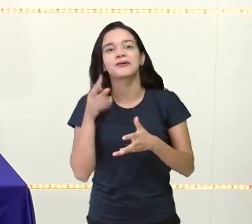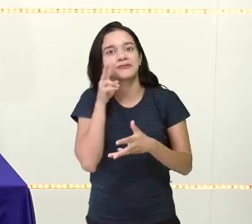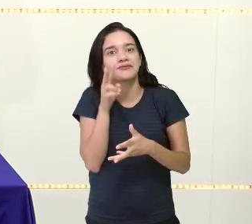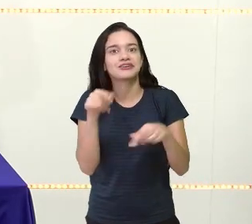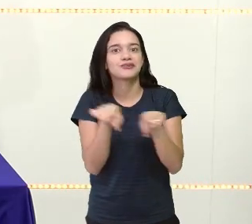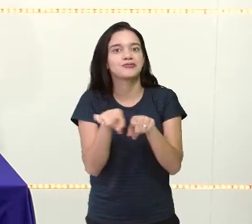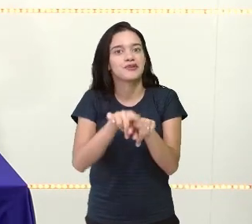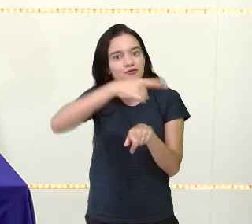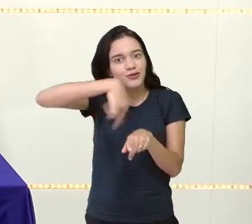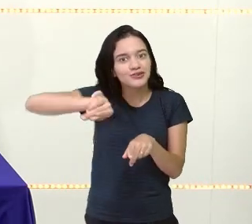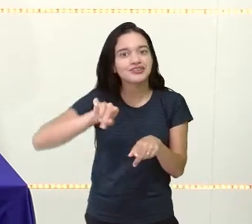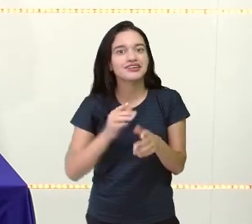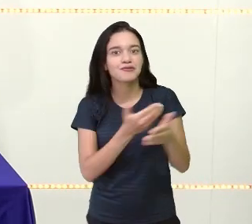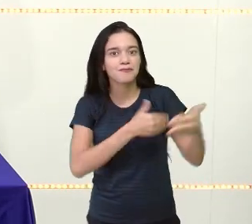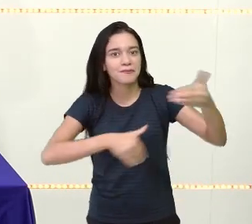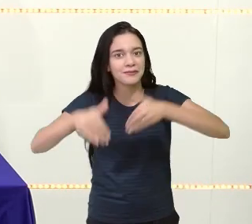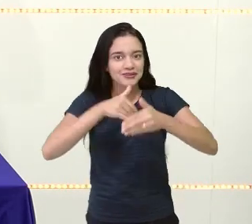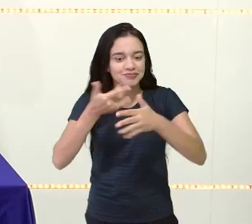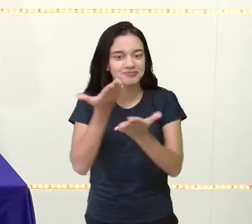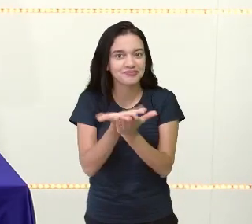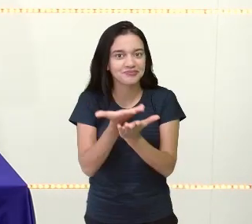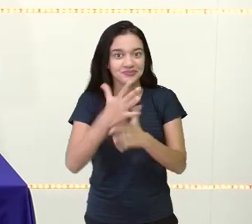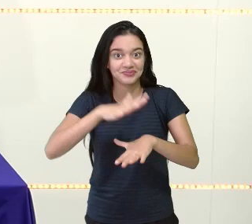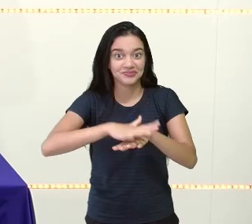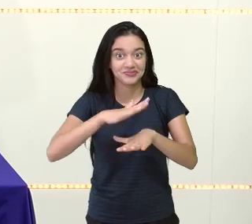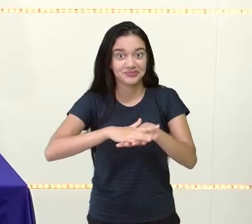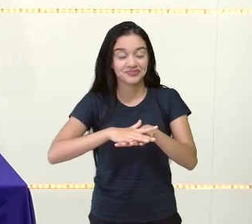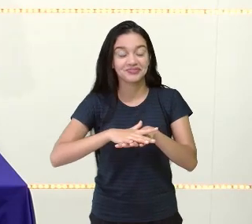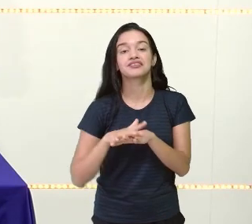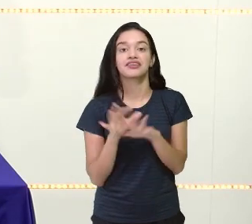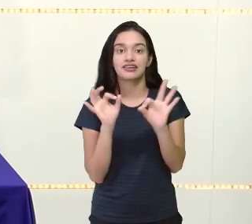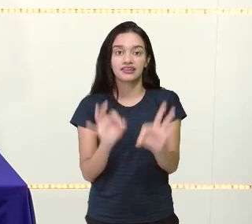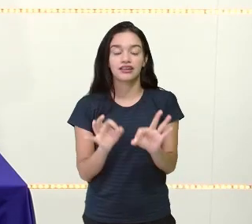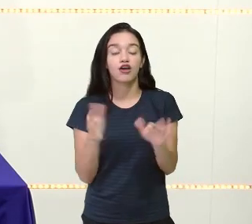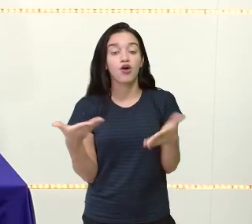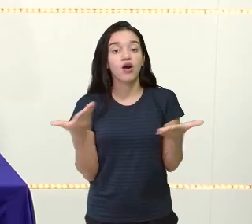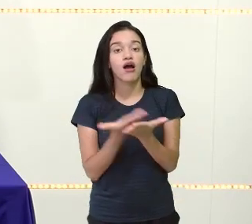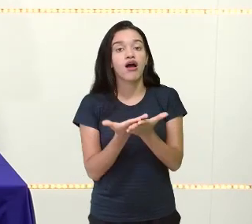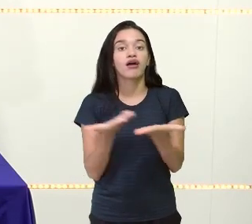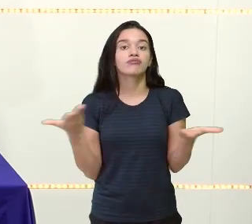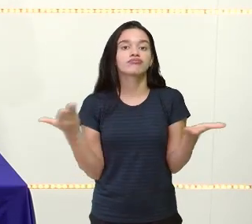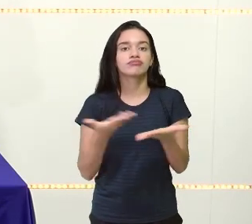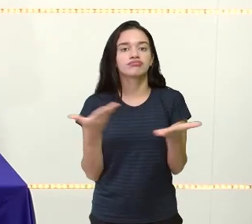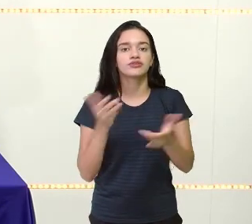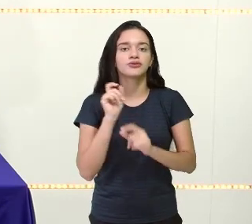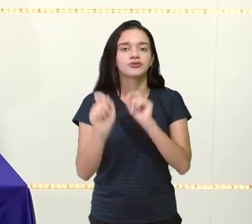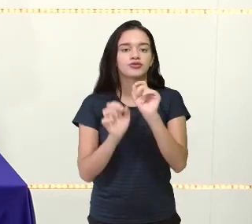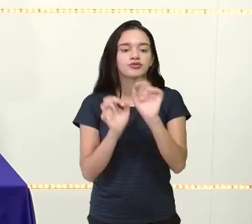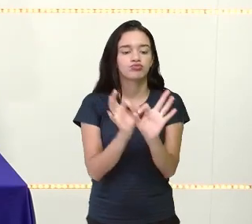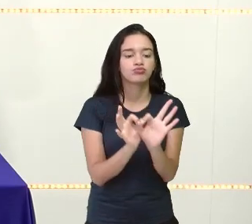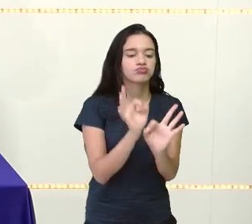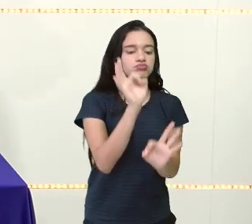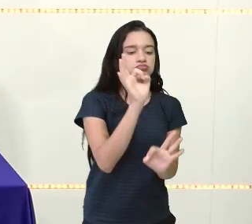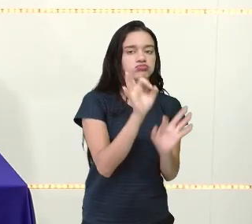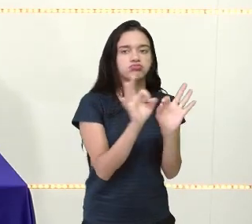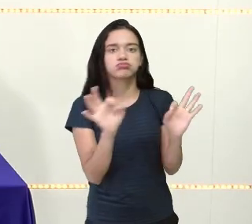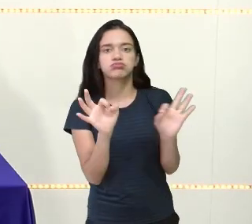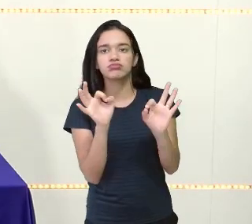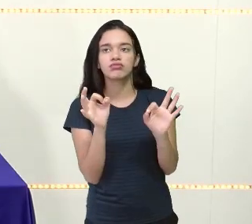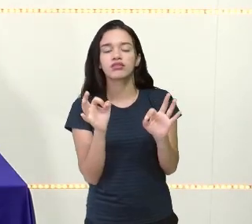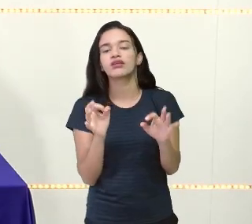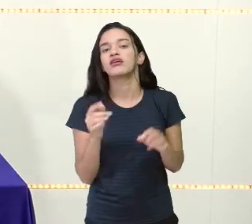vocês participando na aula de matemática. Como eu disse para vocês, a aula de hoje é sobre grandezas e medidas. Vamos falar